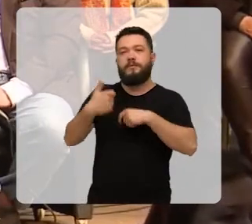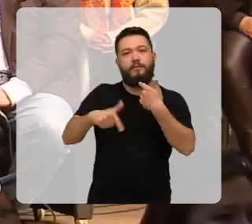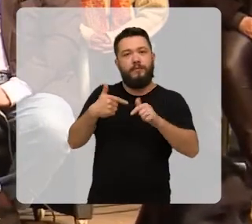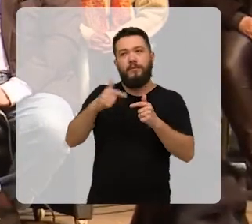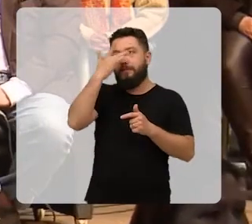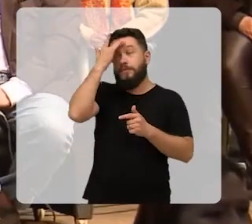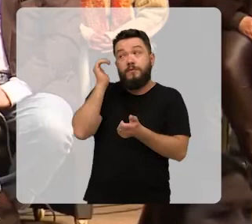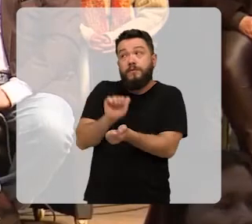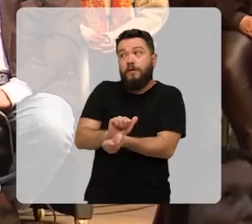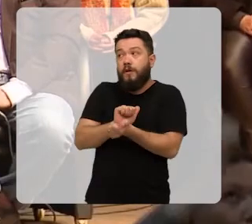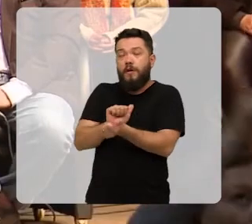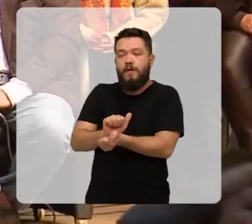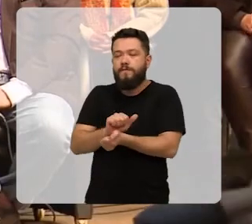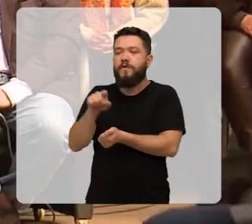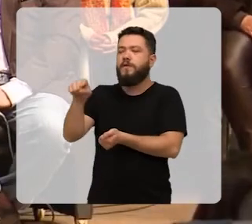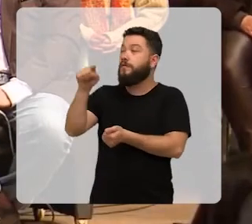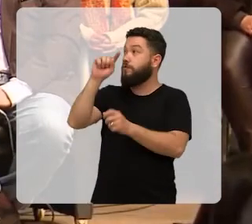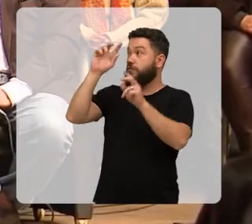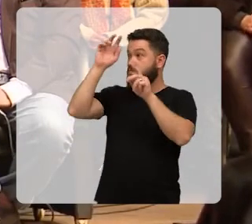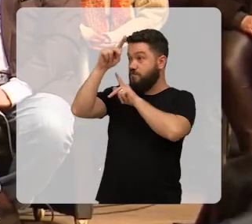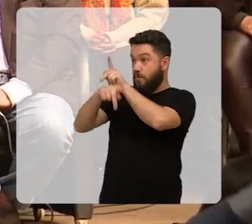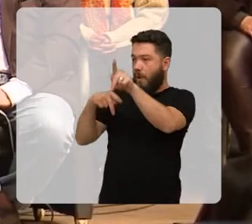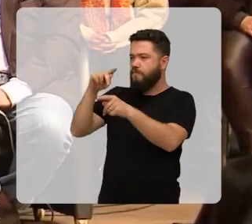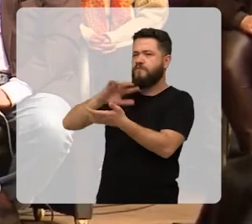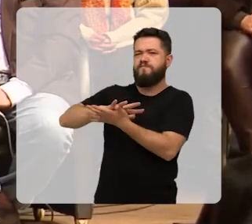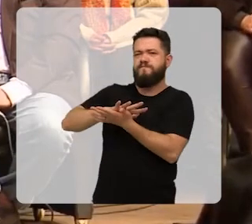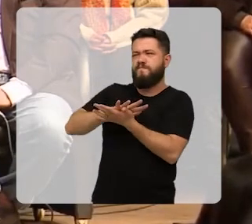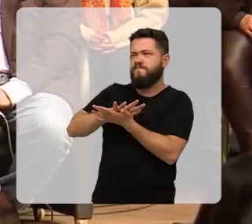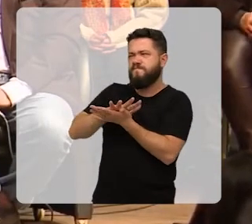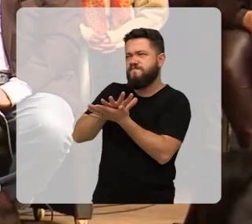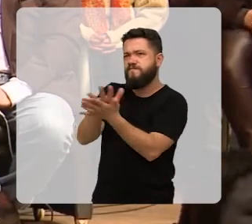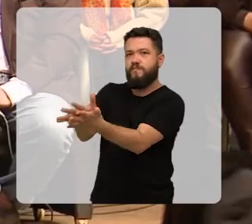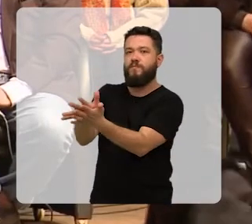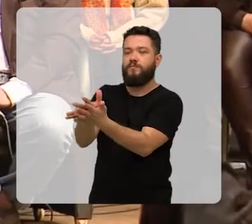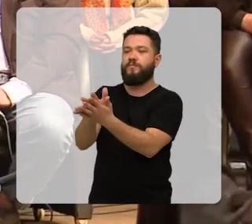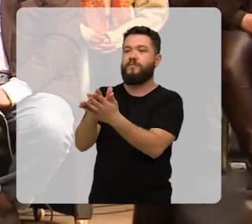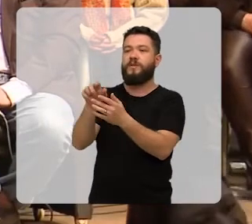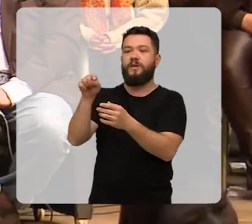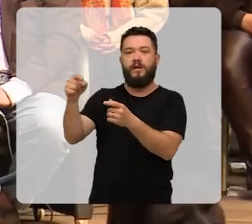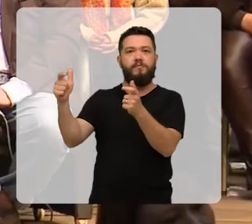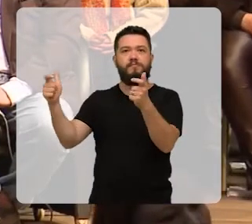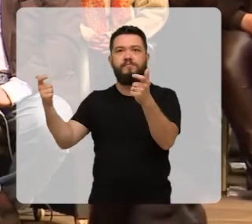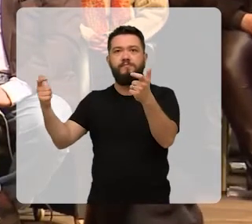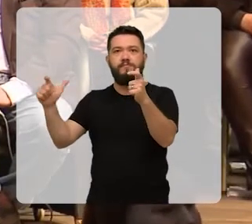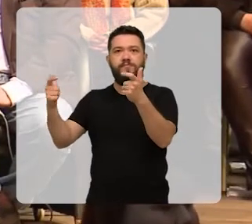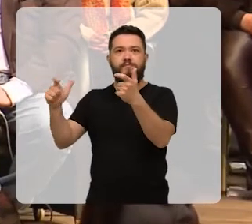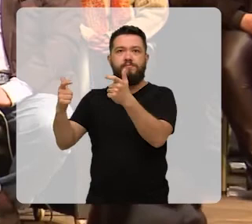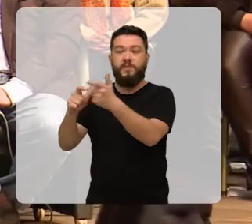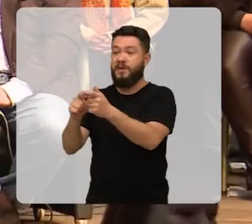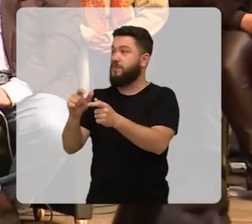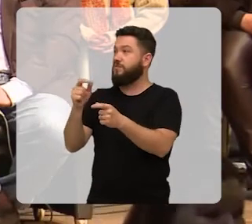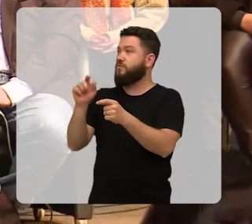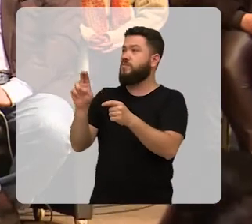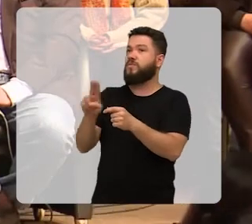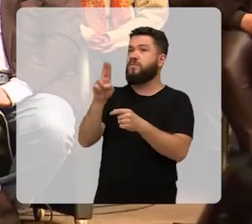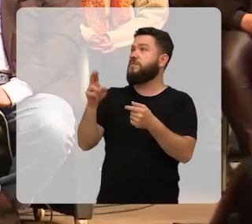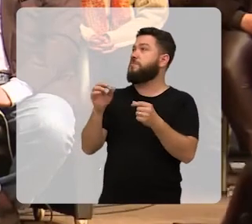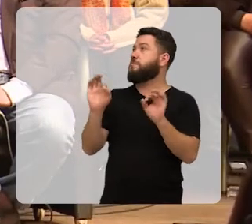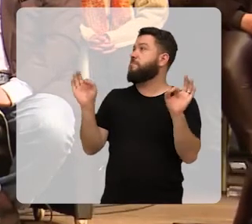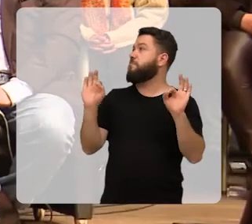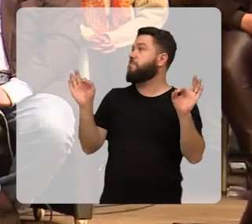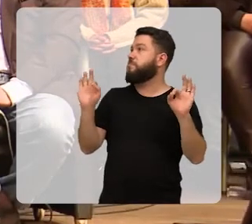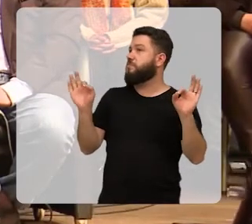para eliminar esses povos para que eles não tenham nenhuma utilidade e com nenhum